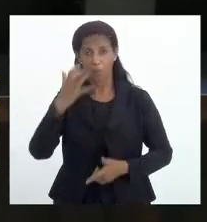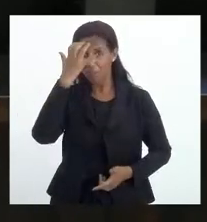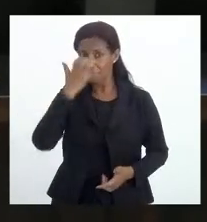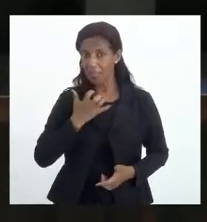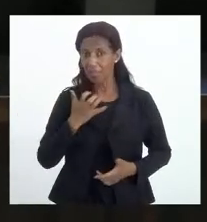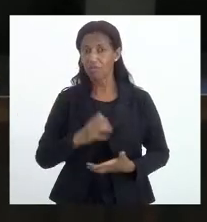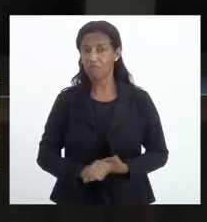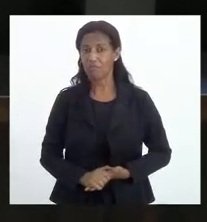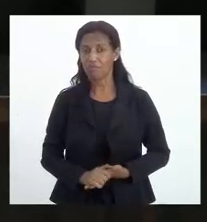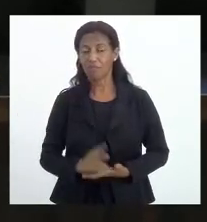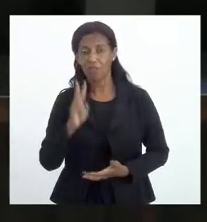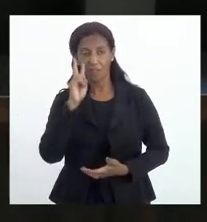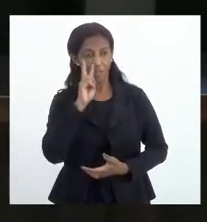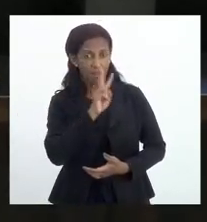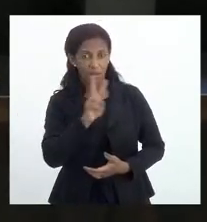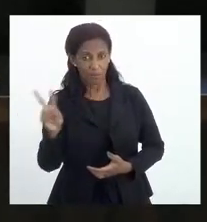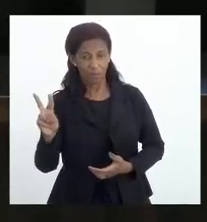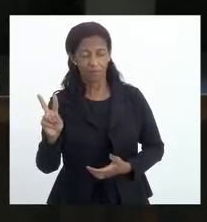Veja,